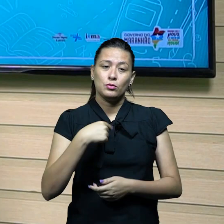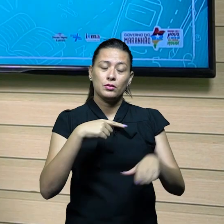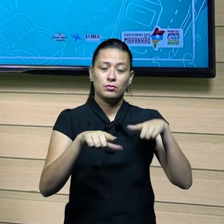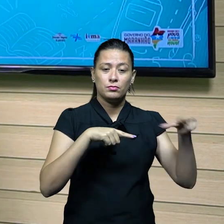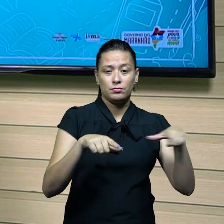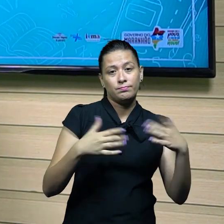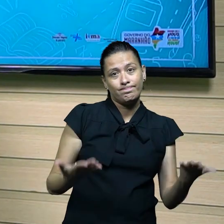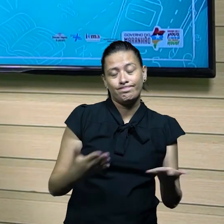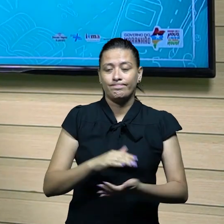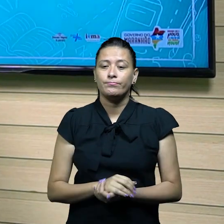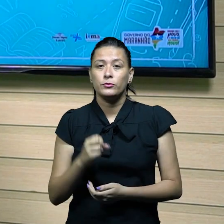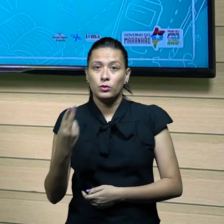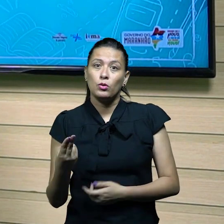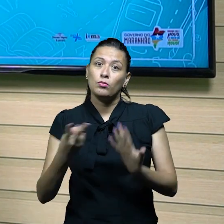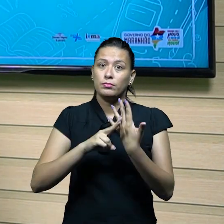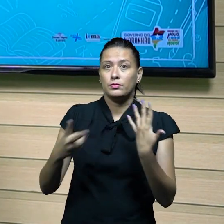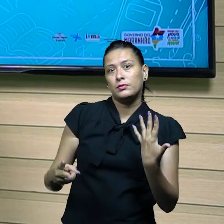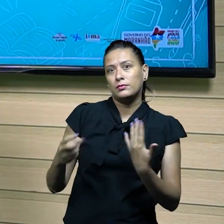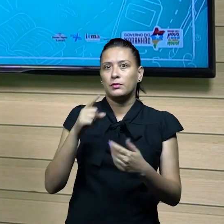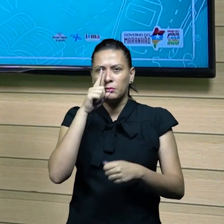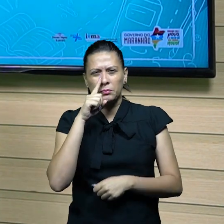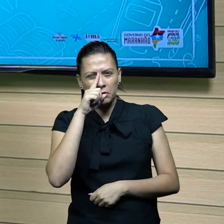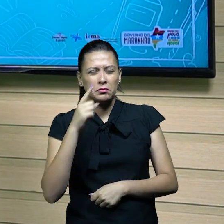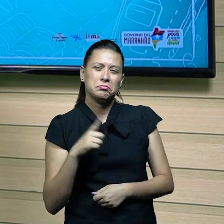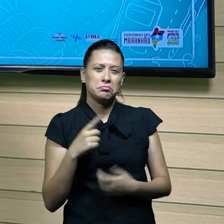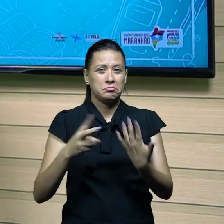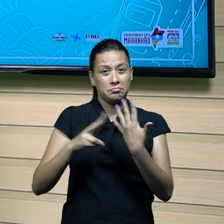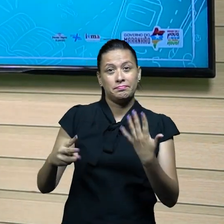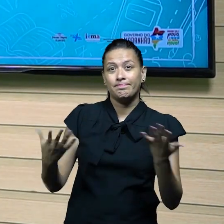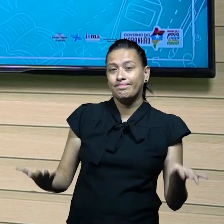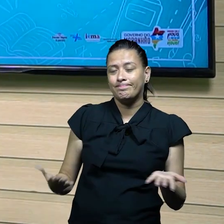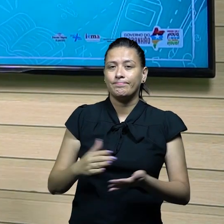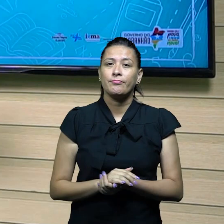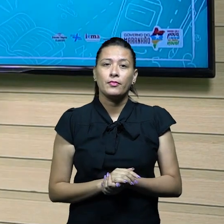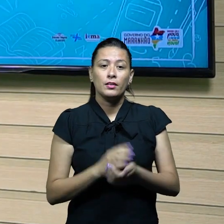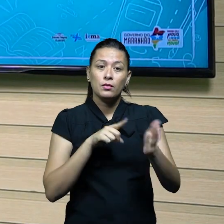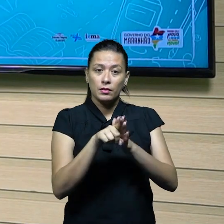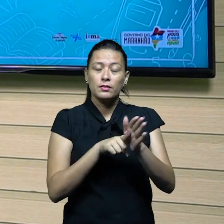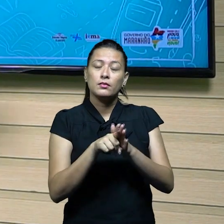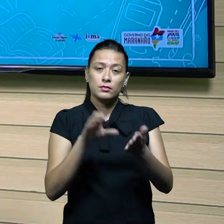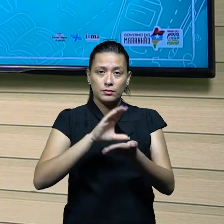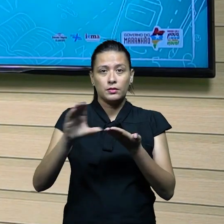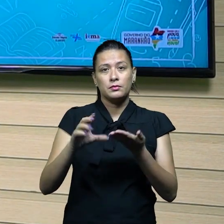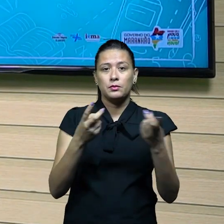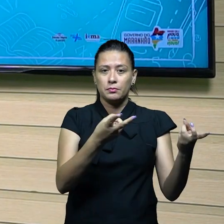me dar prejuízo, ele é muito arriscado e vai acabar me dando prejuízo. Então a análise de investimento ele verifica a situação para saber se você vai ter um